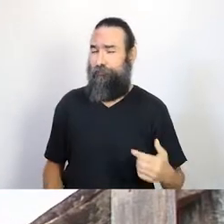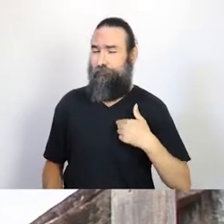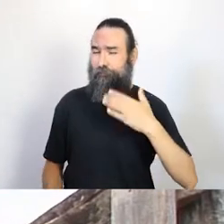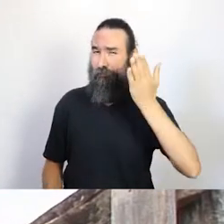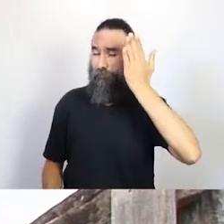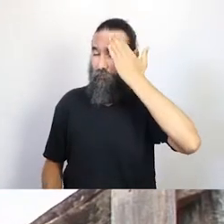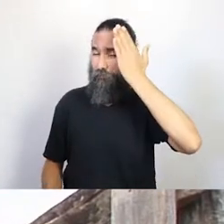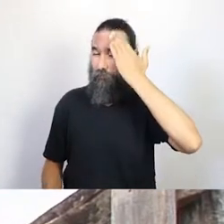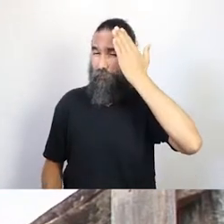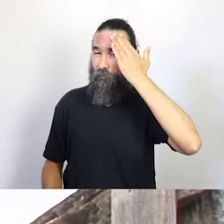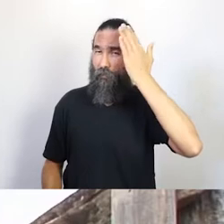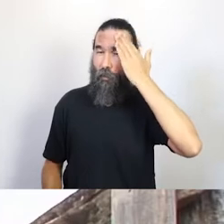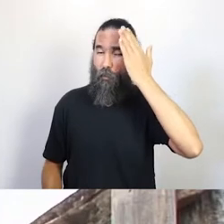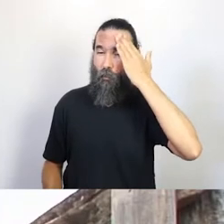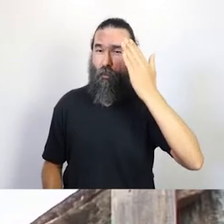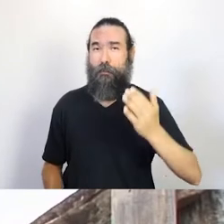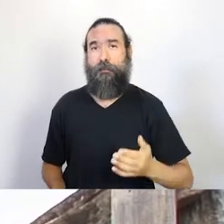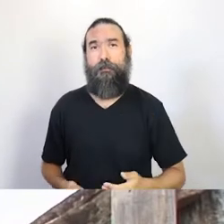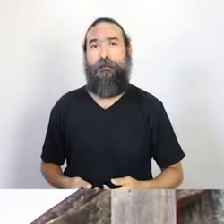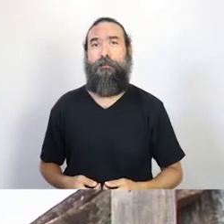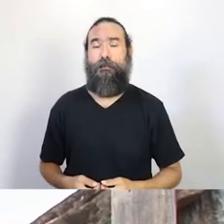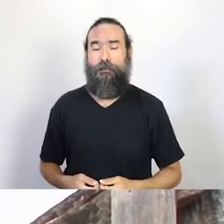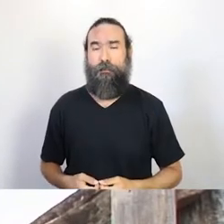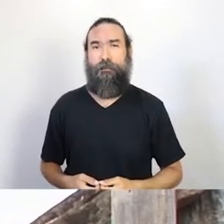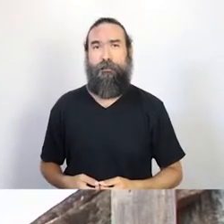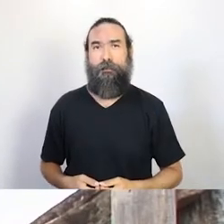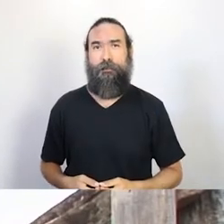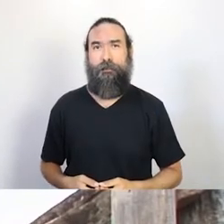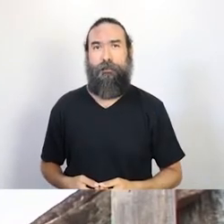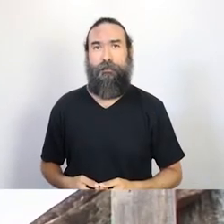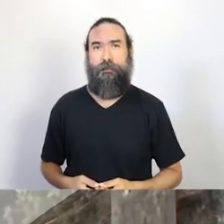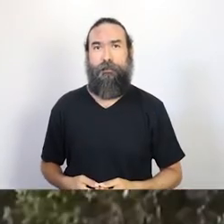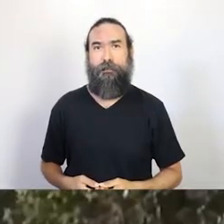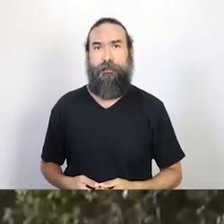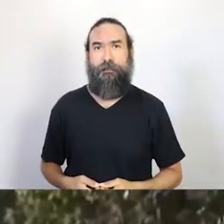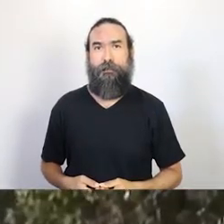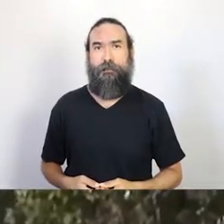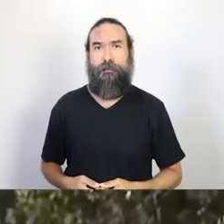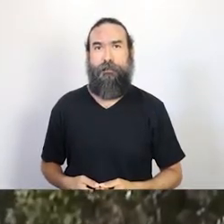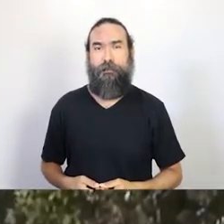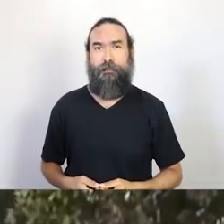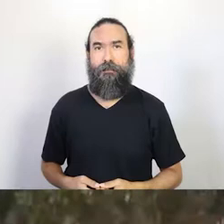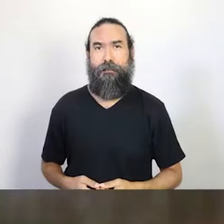não preciso ninguém me dar explicação, não, porque se eu não aprendi até agora, não preciso aprender mais, né?